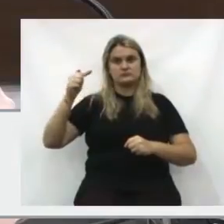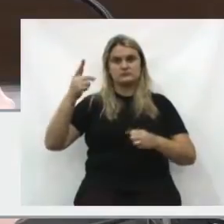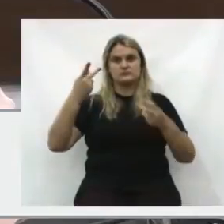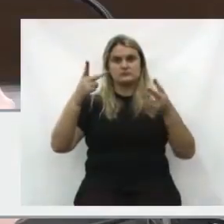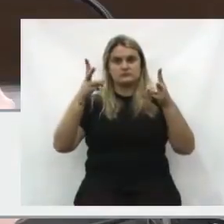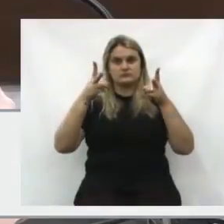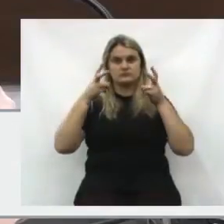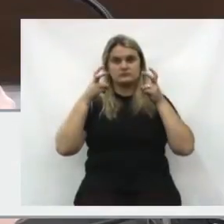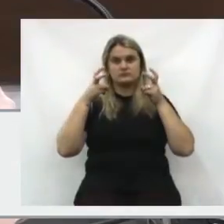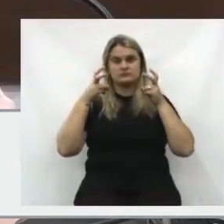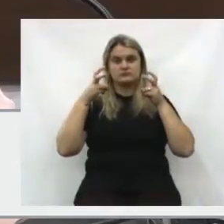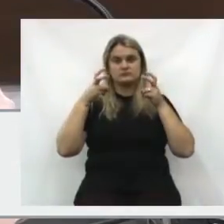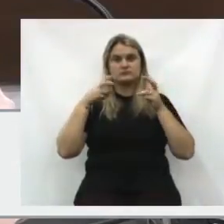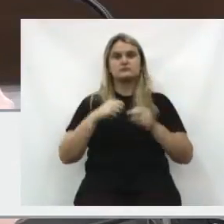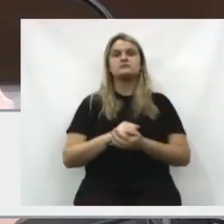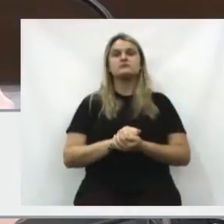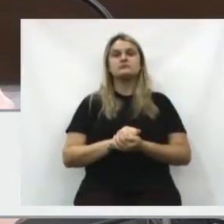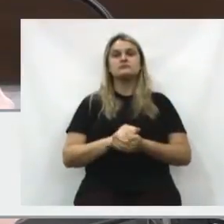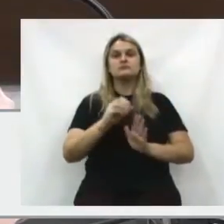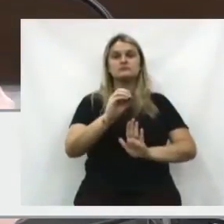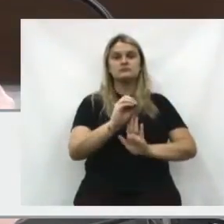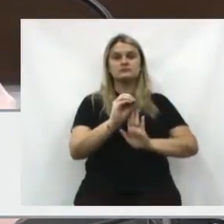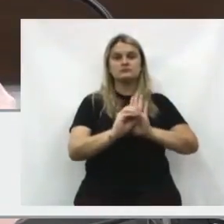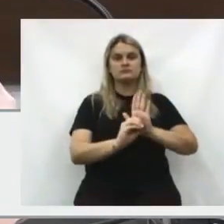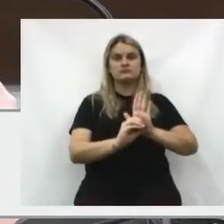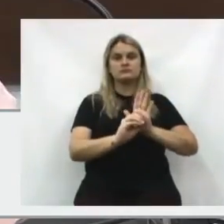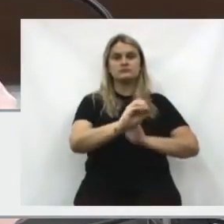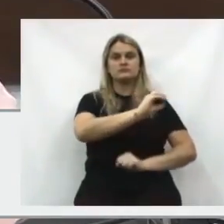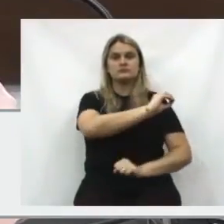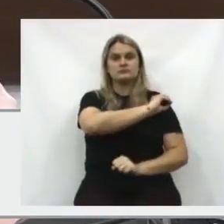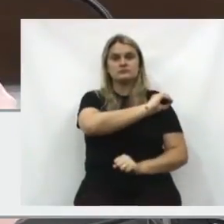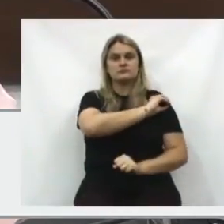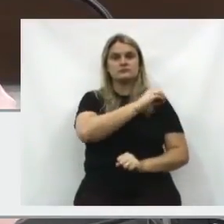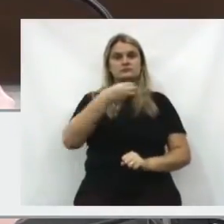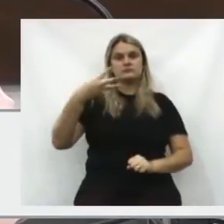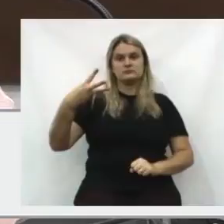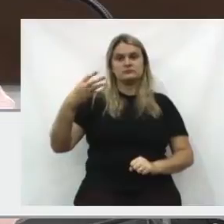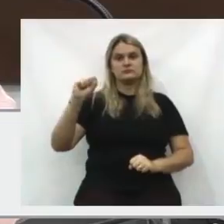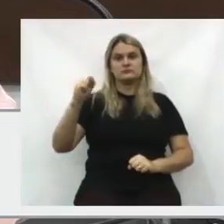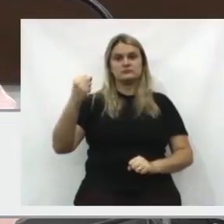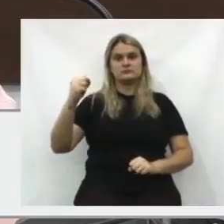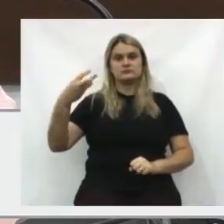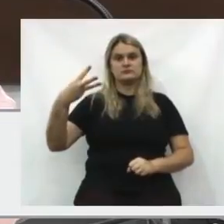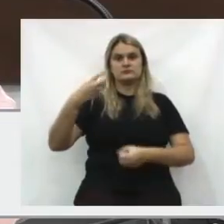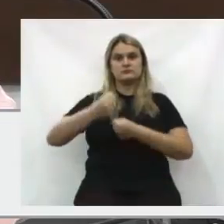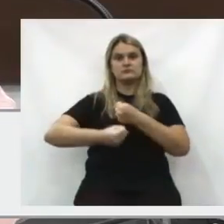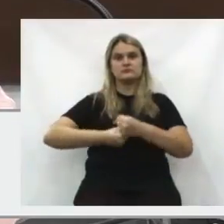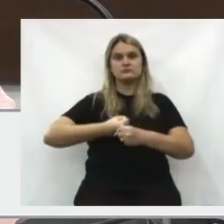5/2017 para a devida apreciação. Ofício número